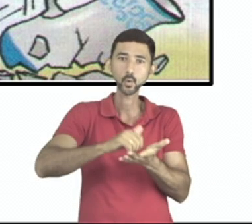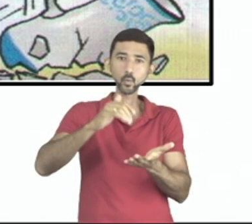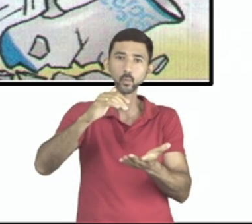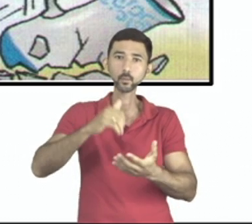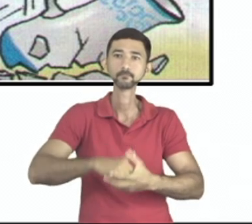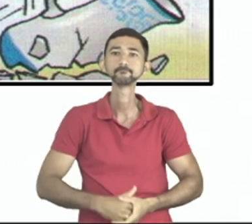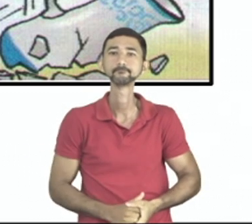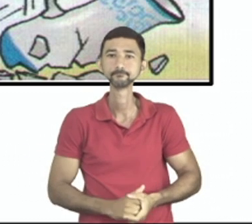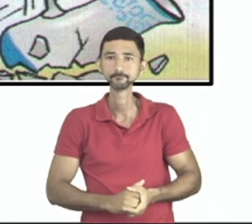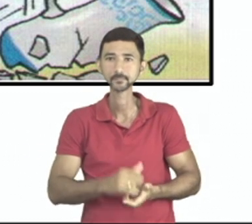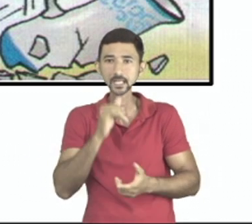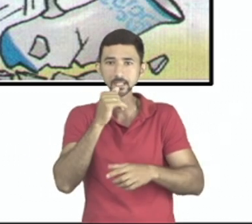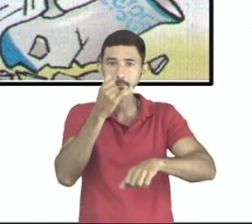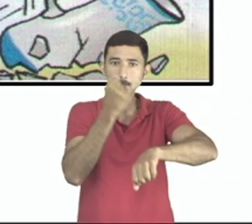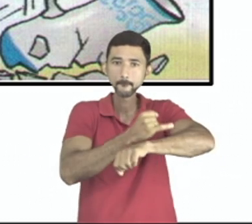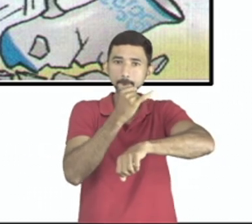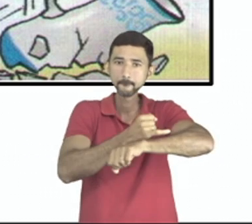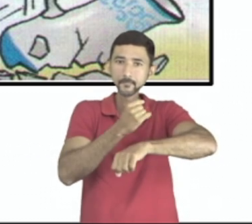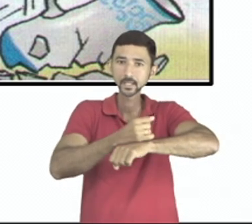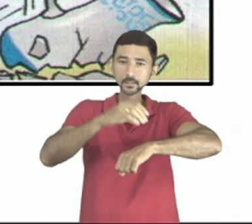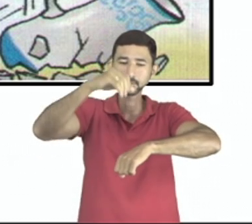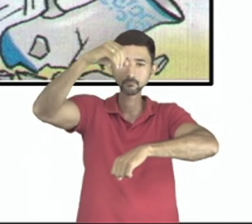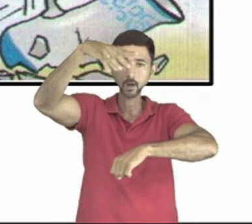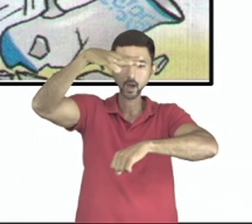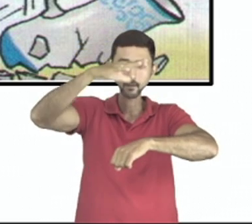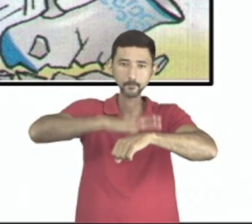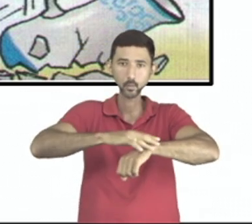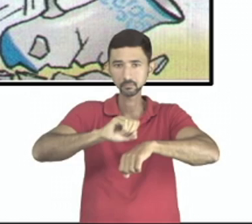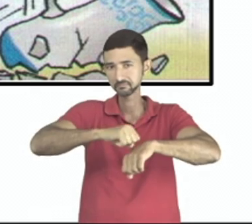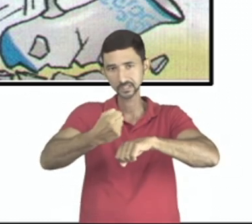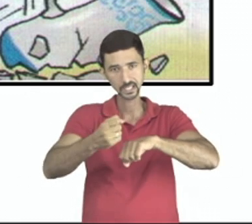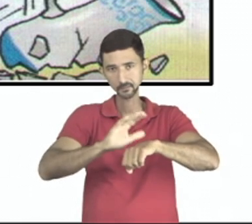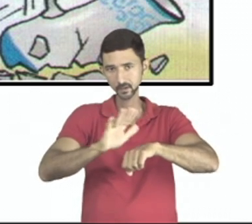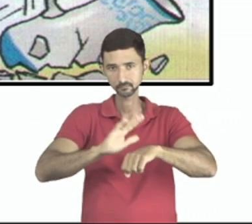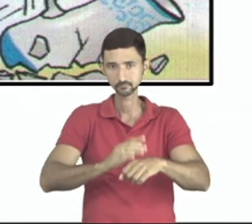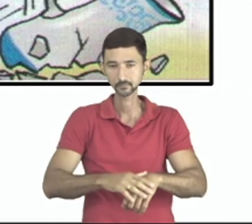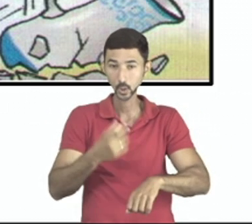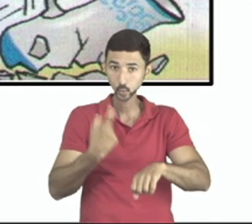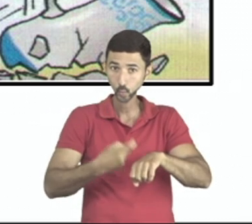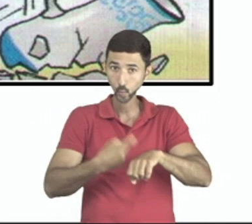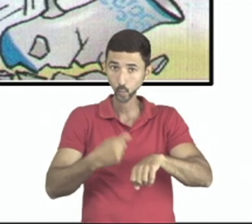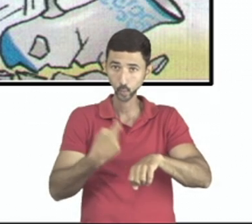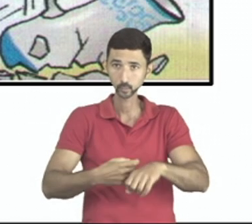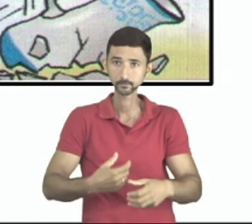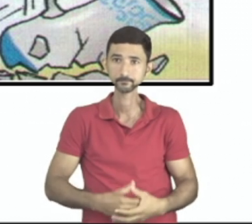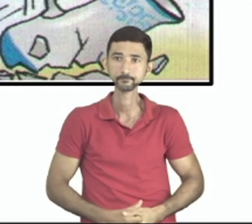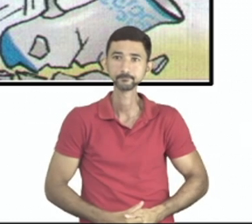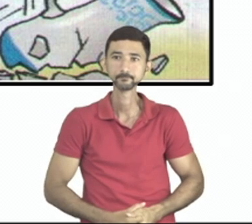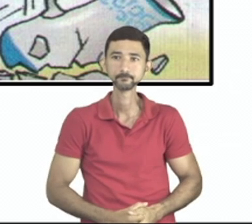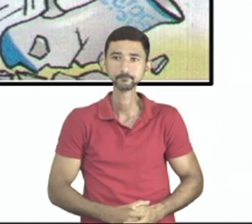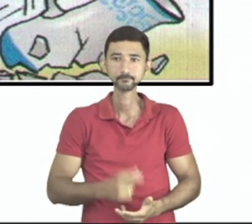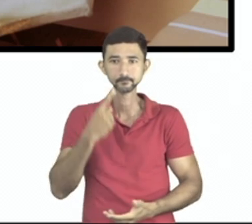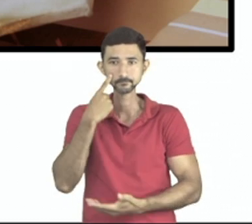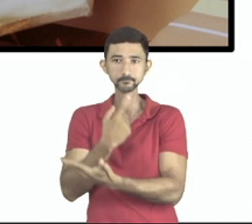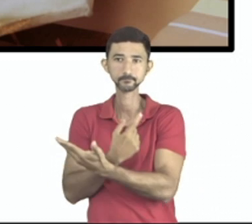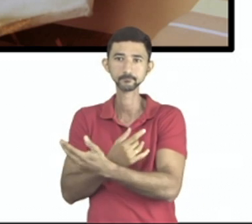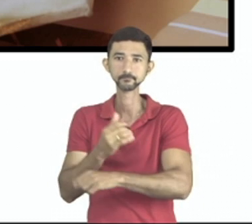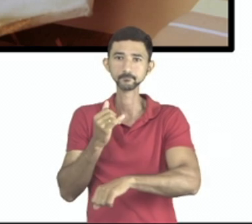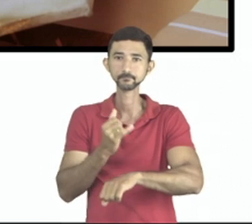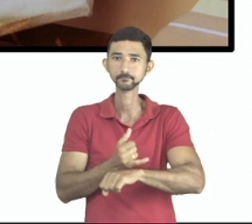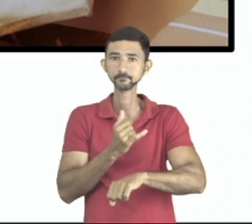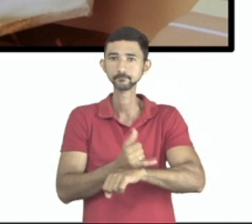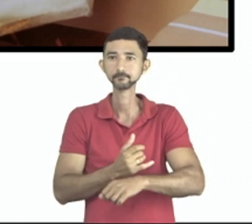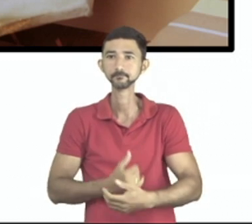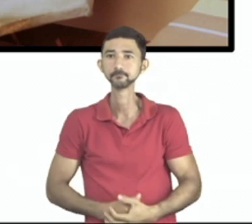choque. Tá? Então, os metais são resistência ao choque. Metais são resistência ao choque. Aí a gente vê os metais aí para